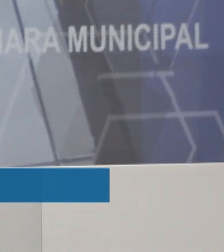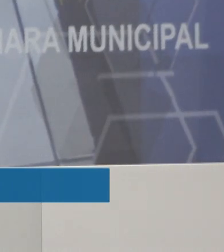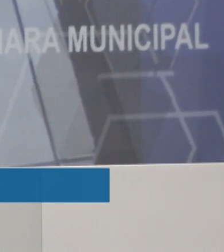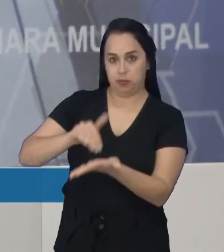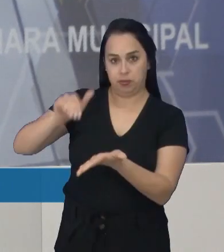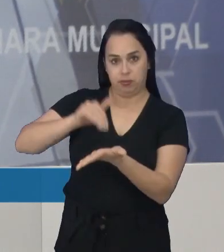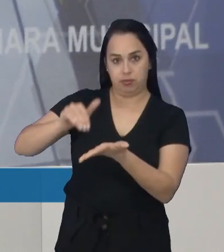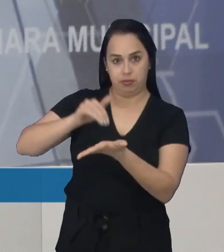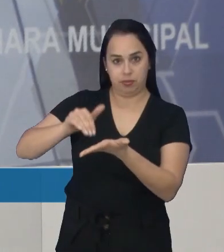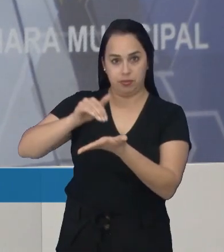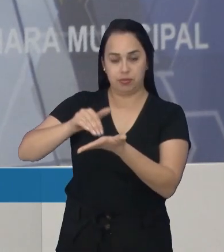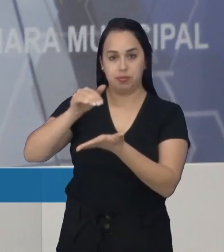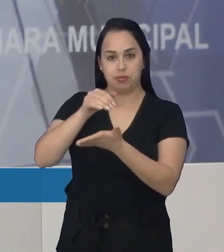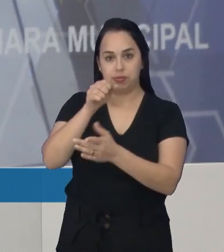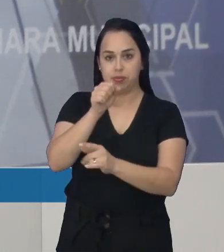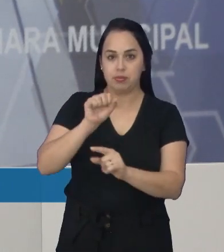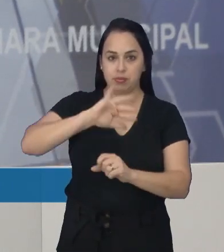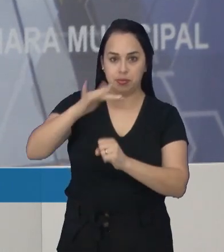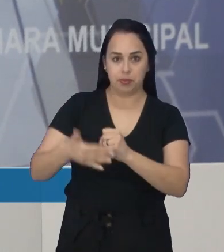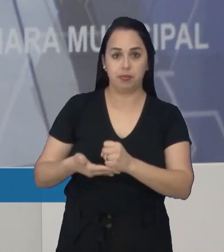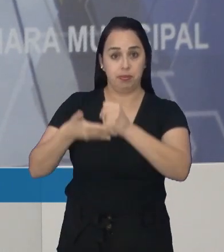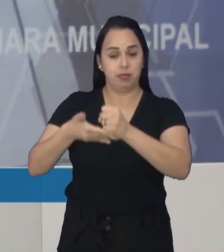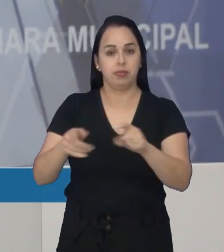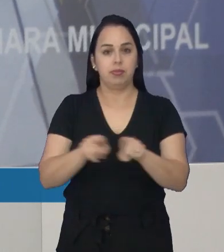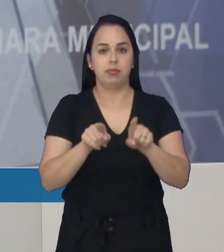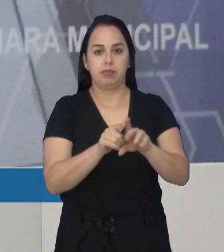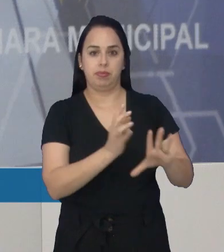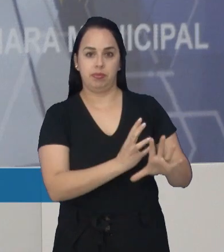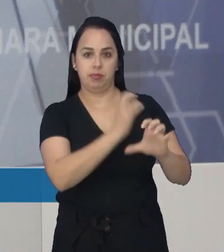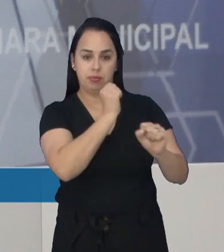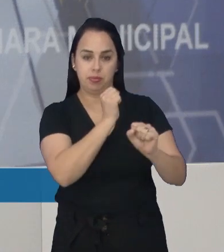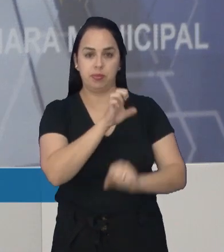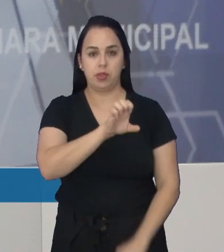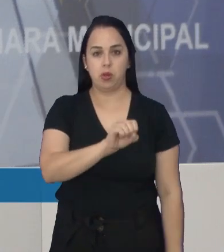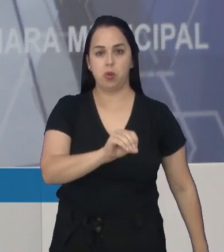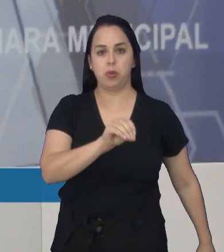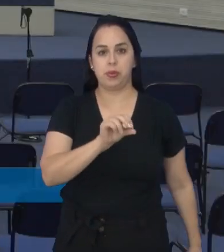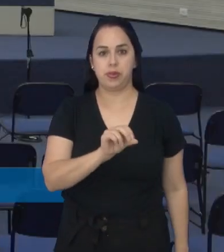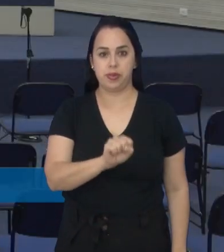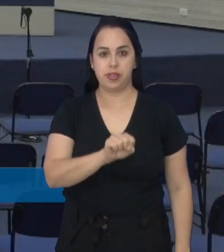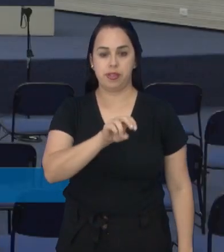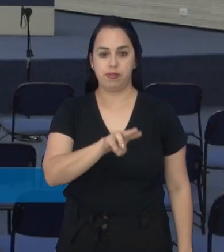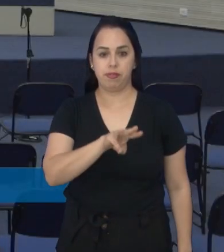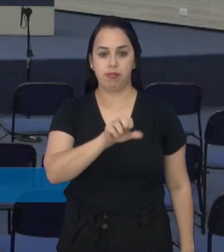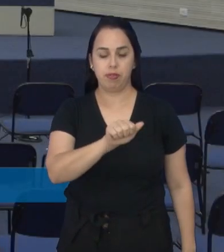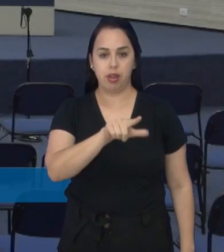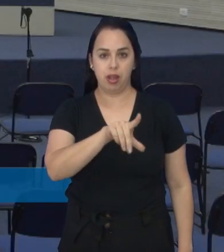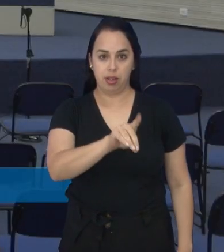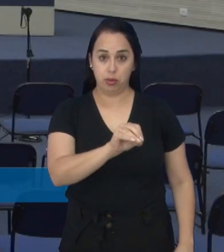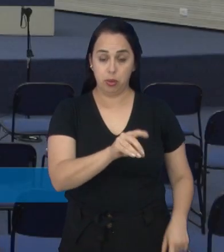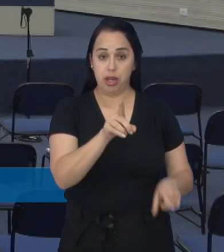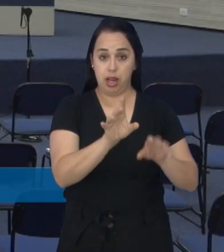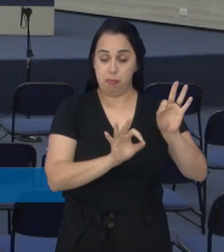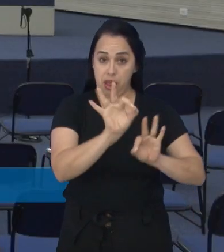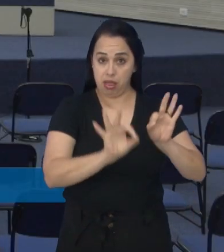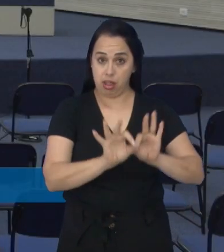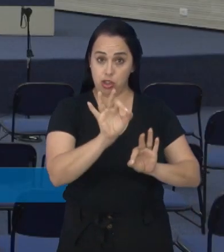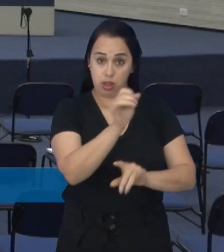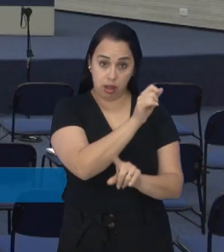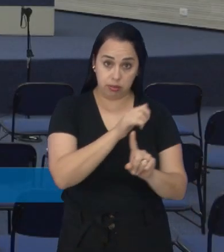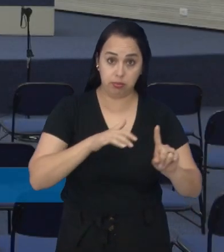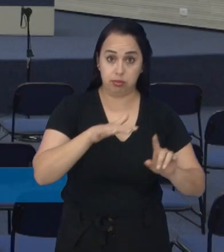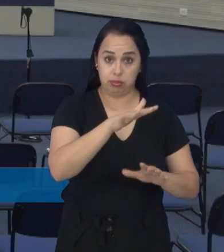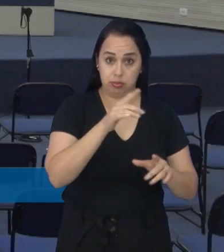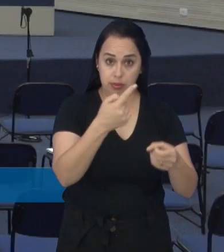da prefeitura municipal e o engenheiro Osvaldo Vieira técnico e diretor de planejamento Urbano da referida